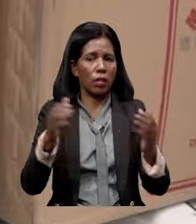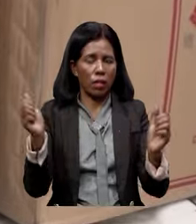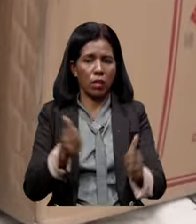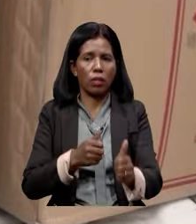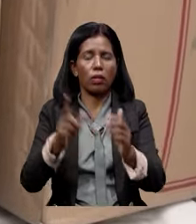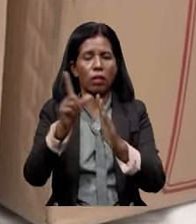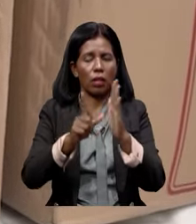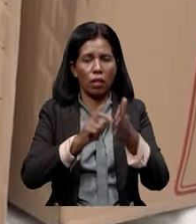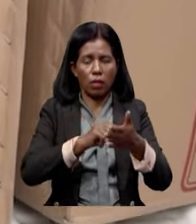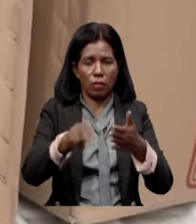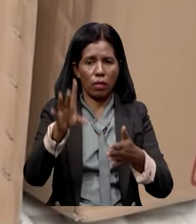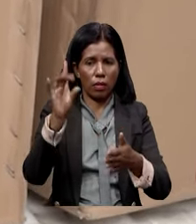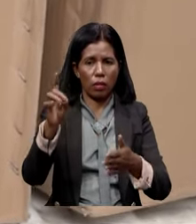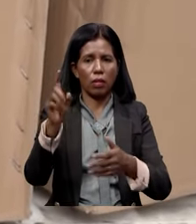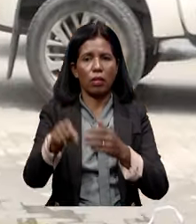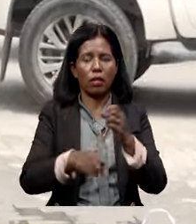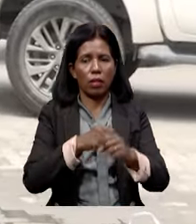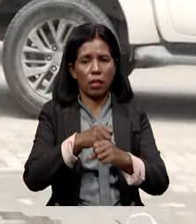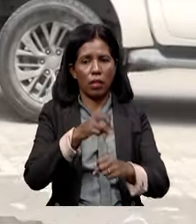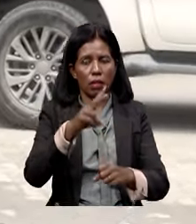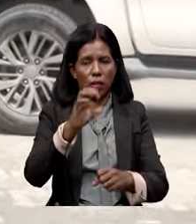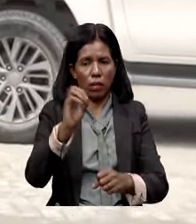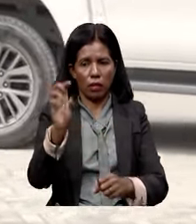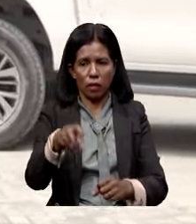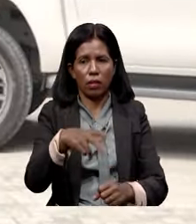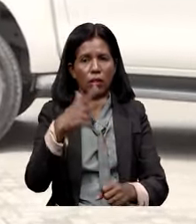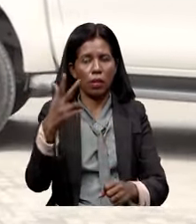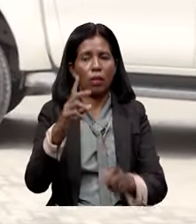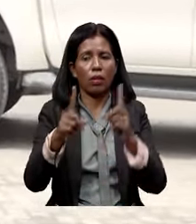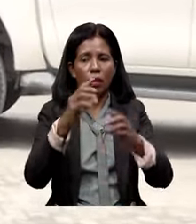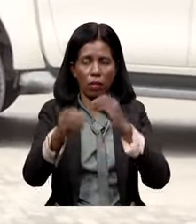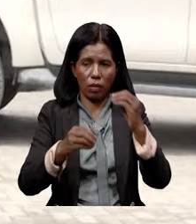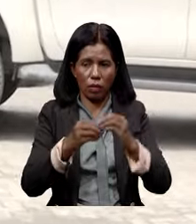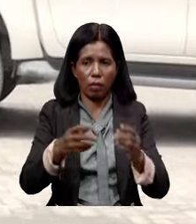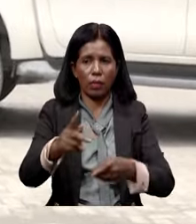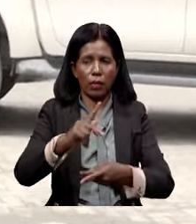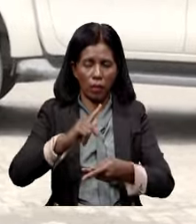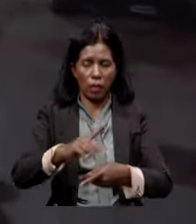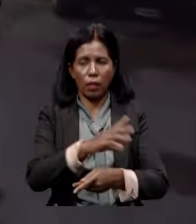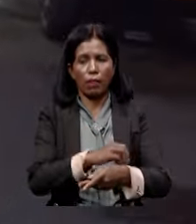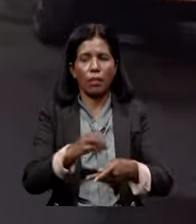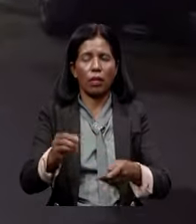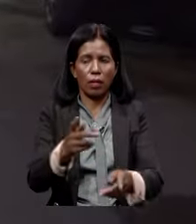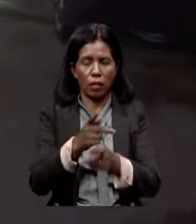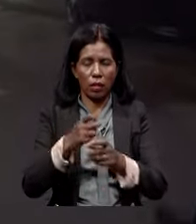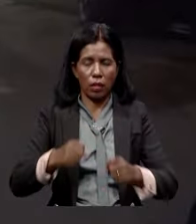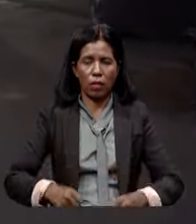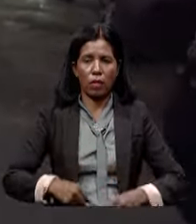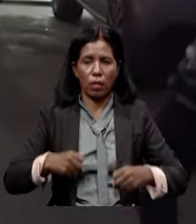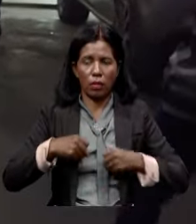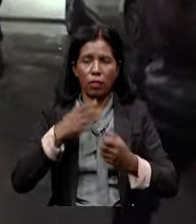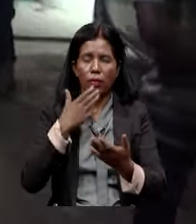lei numero walu baratina rihun rua sanu lore sinen. Ne be kualia kona ma protesaun konsumidor no protese saúde